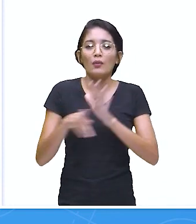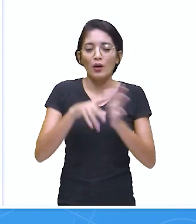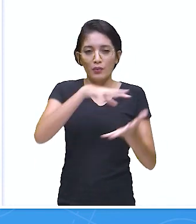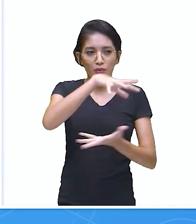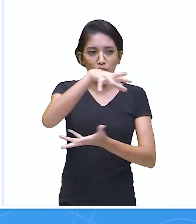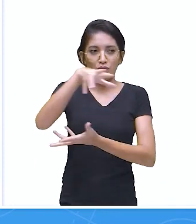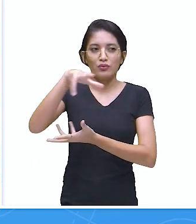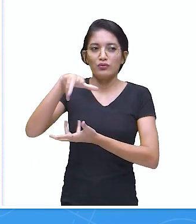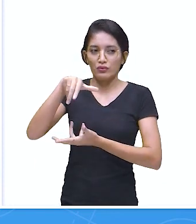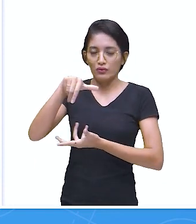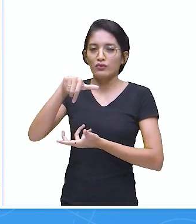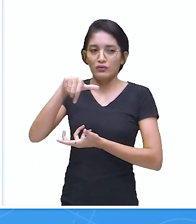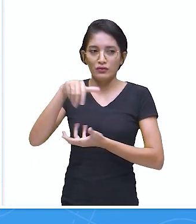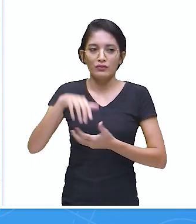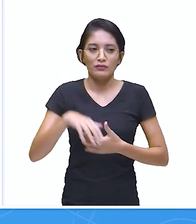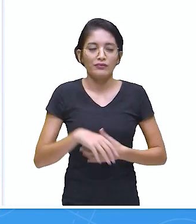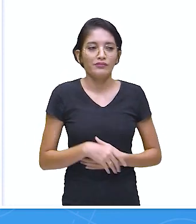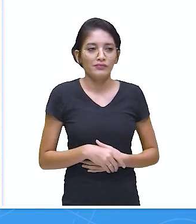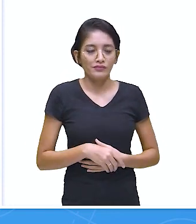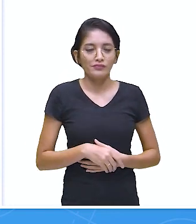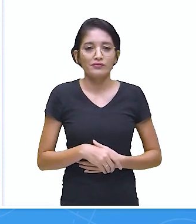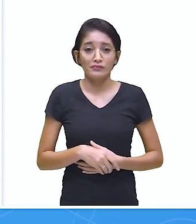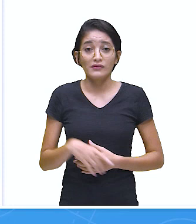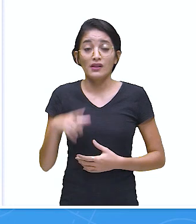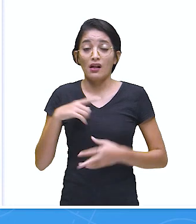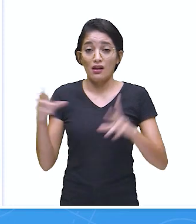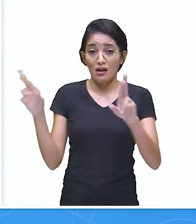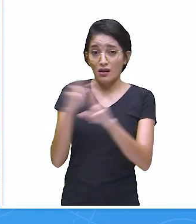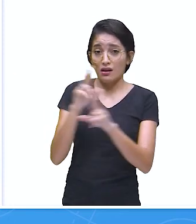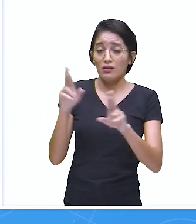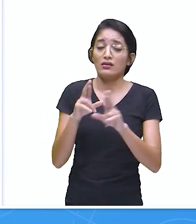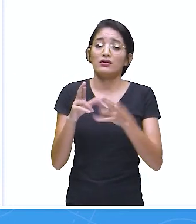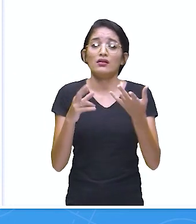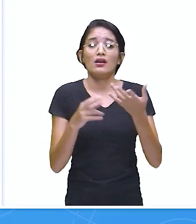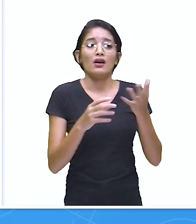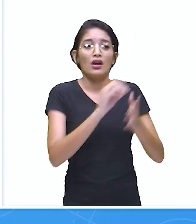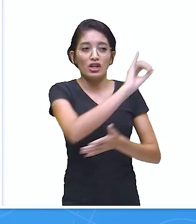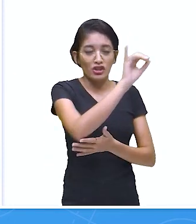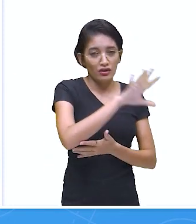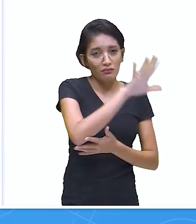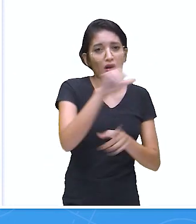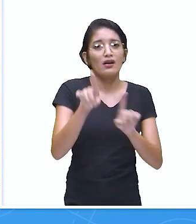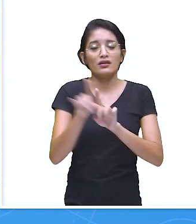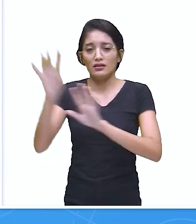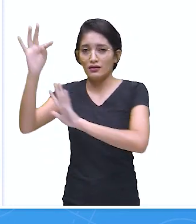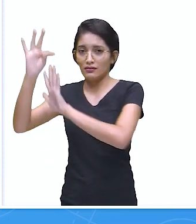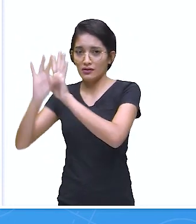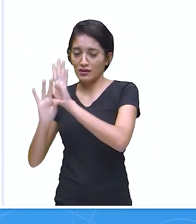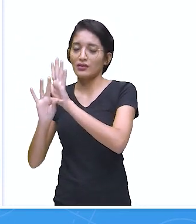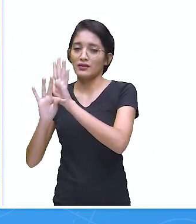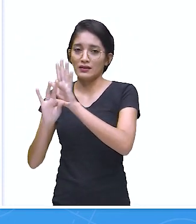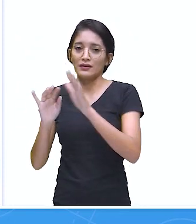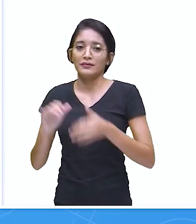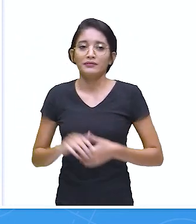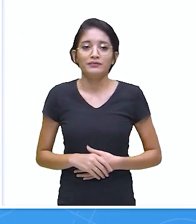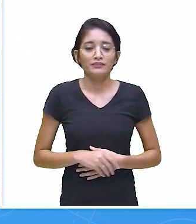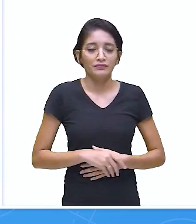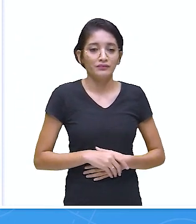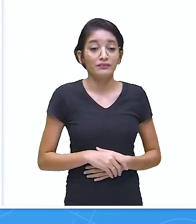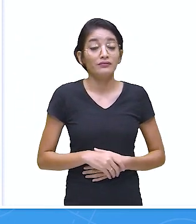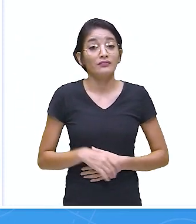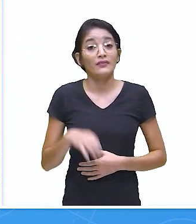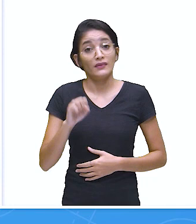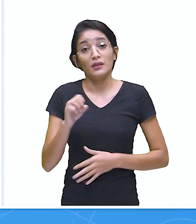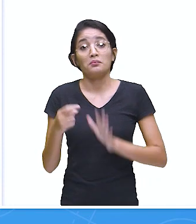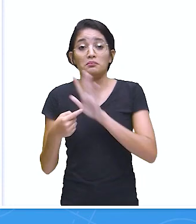global, muito bem. Associação entre linguagem verbal e não verbal. Então, letra A, sim, ele